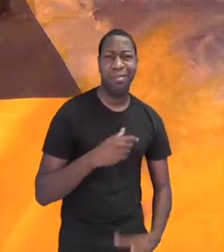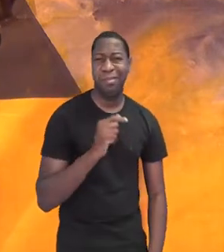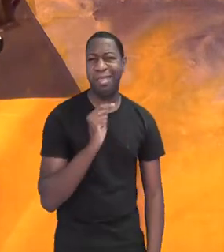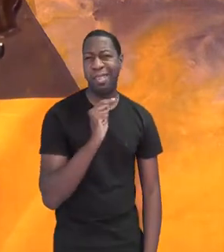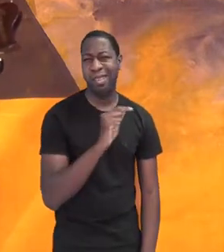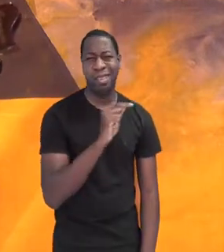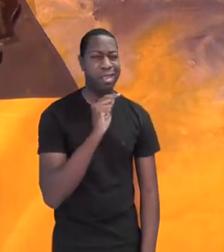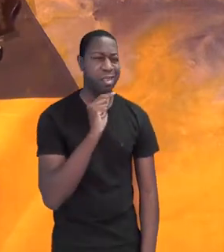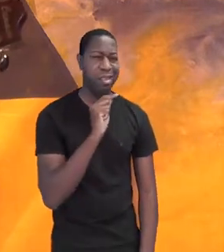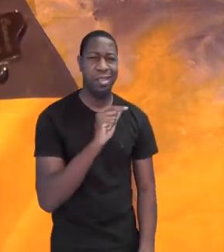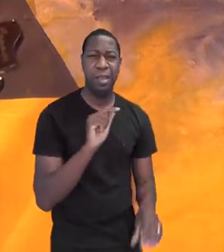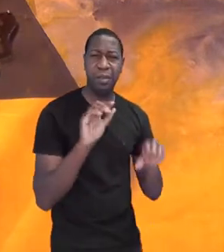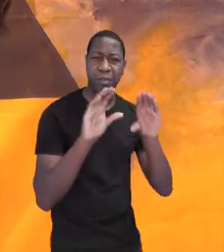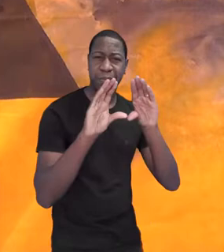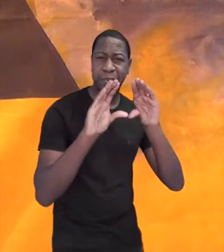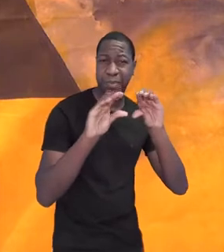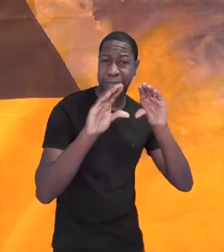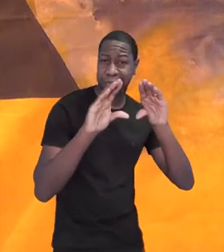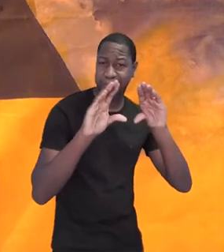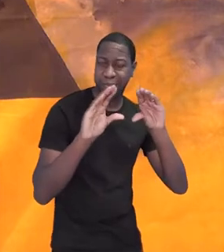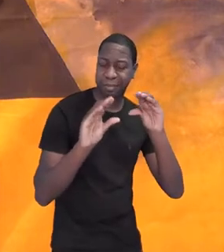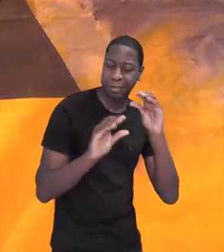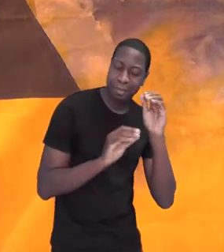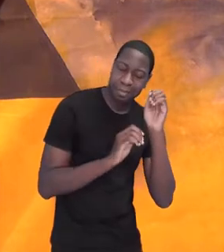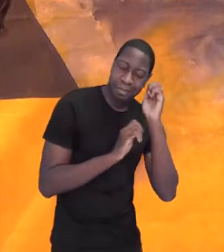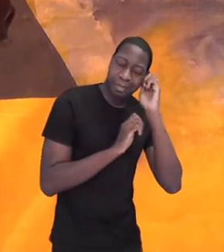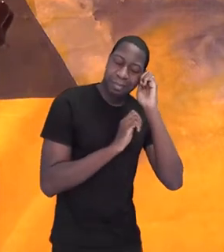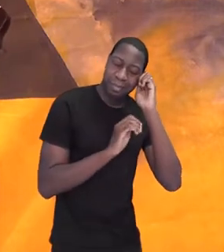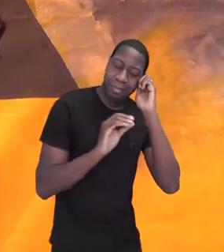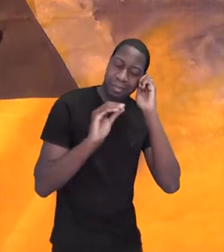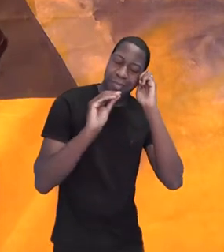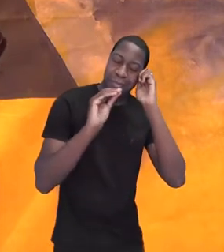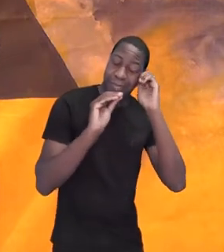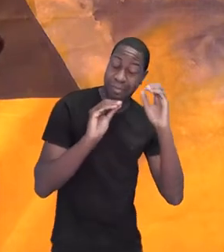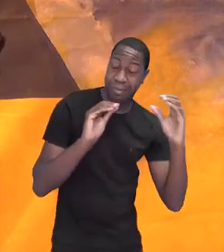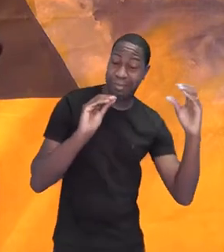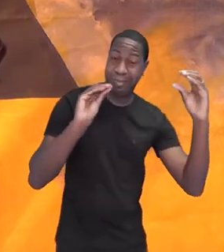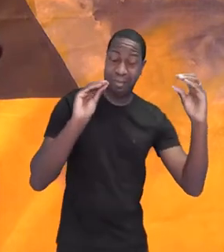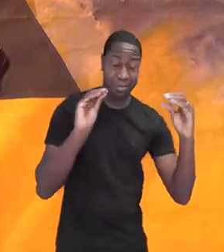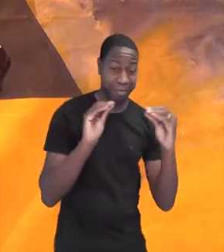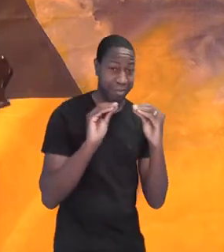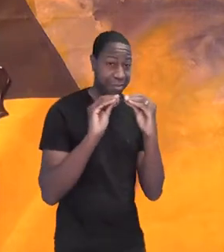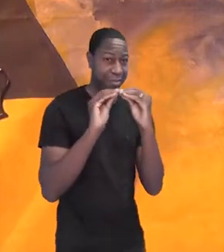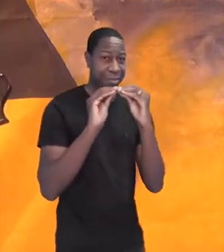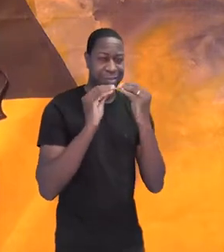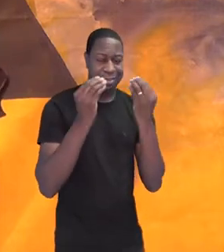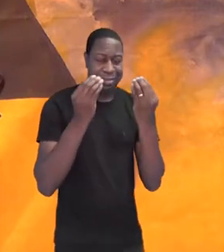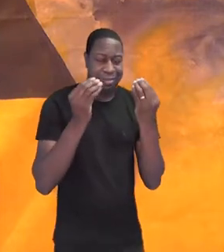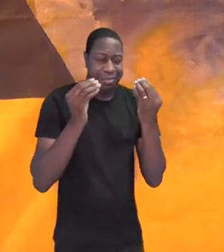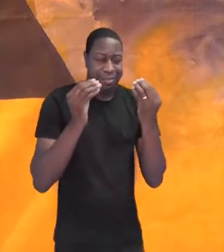Você se aninha sem beijar. Você se aninha sem beijar. Estou sem força,